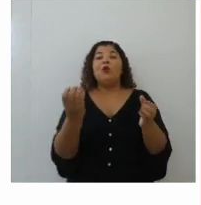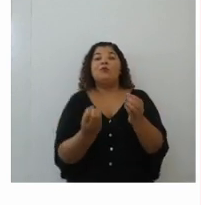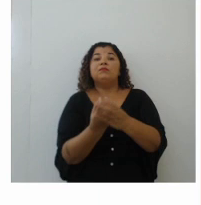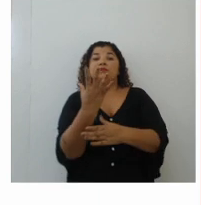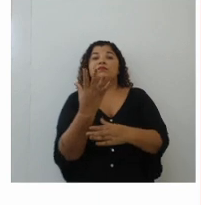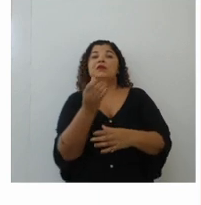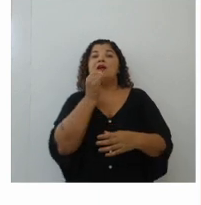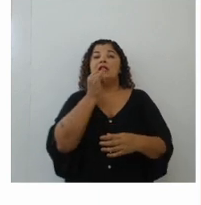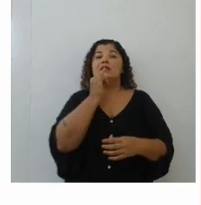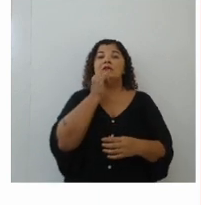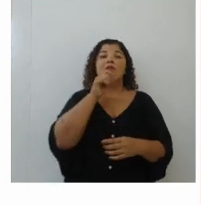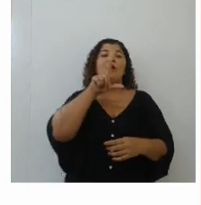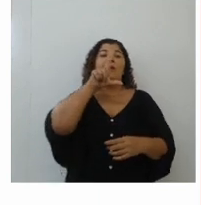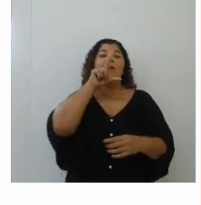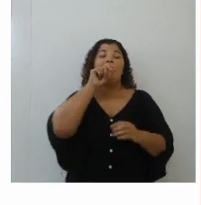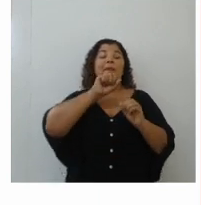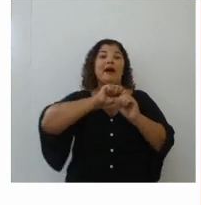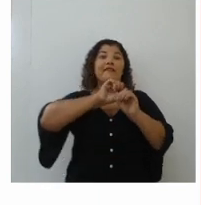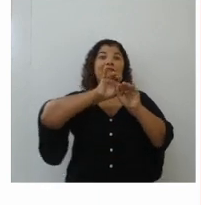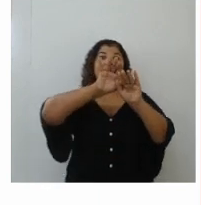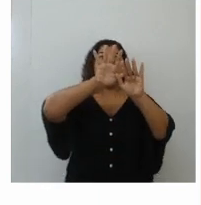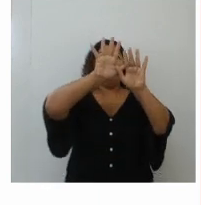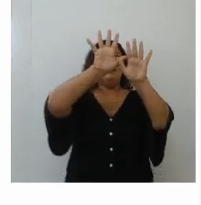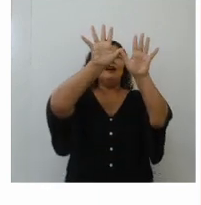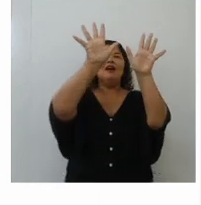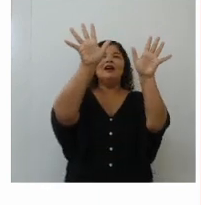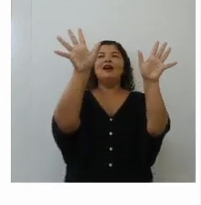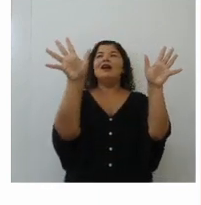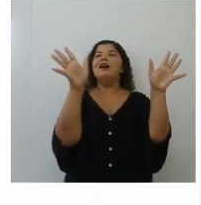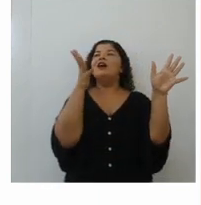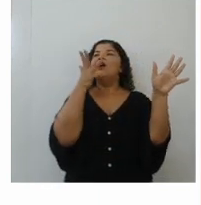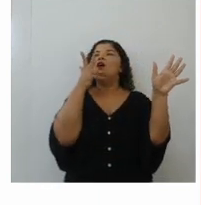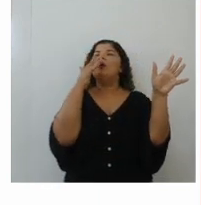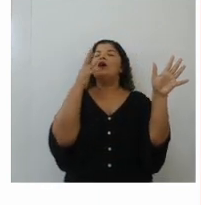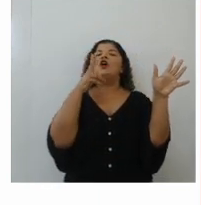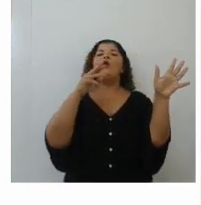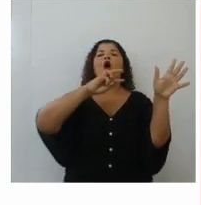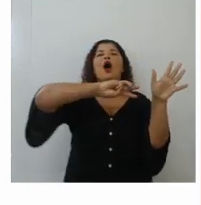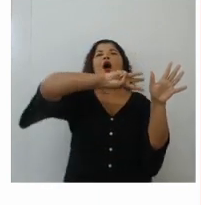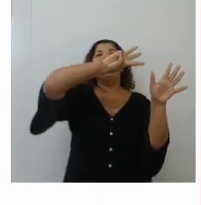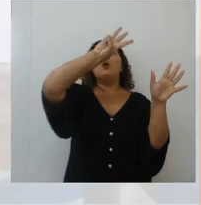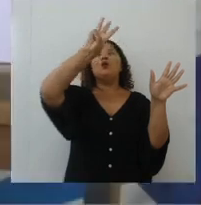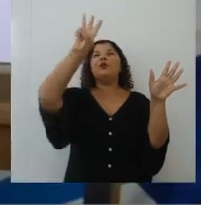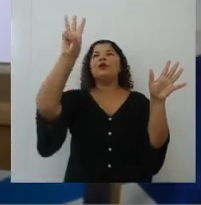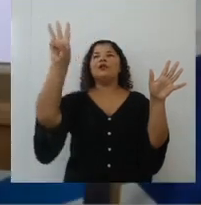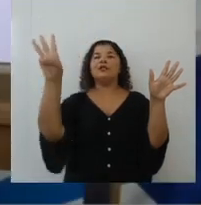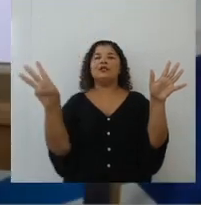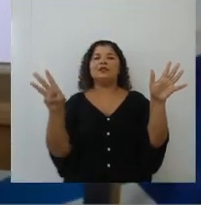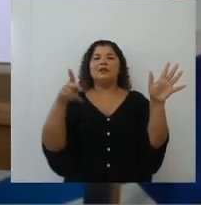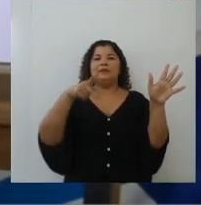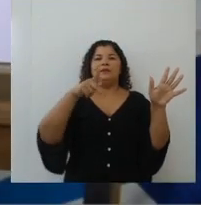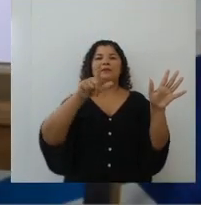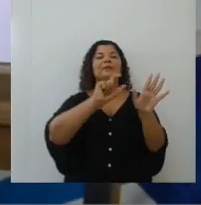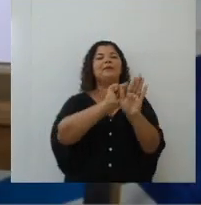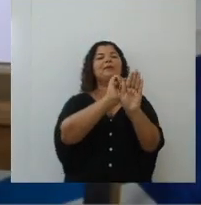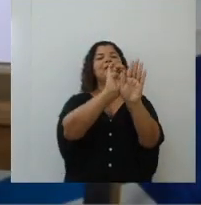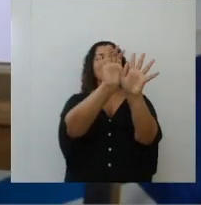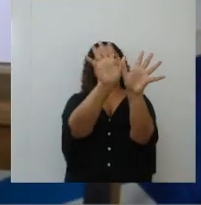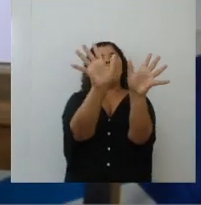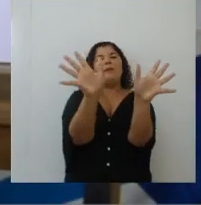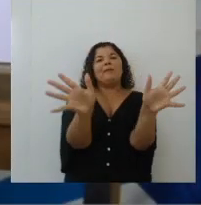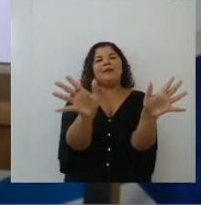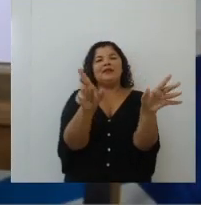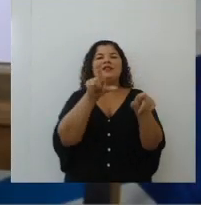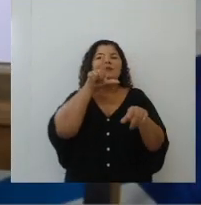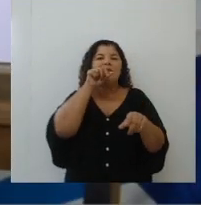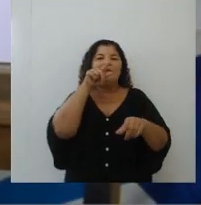O pavão é um arco-íris de plumas. Perceba, eu tenho aí, o pavão é um arco-íris de